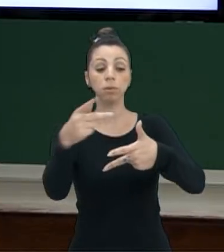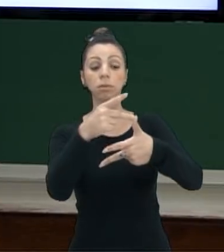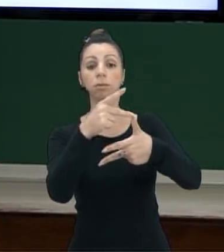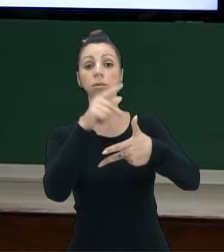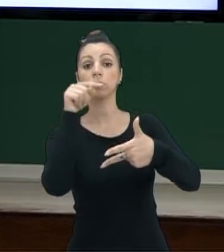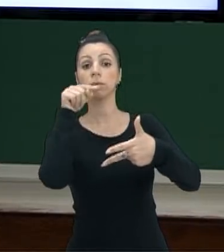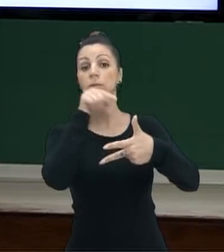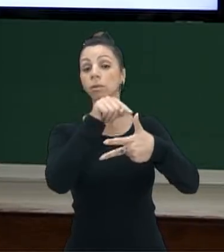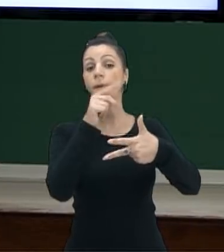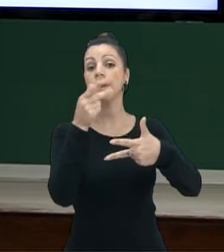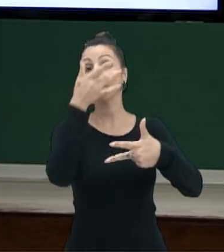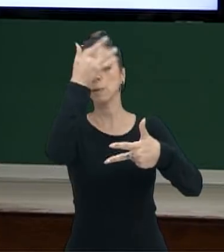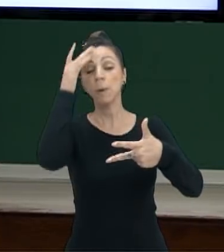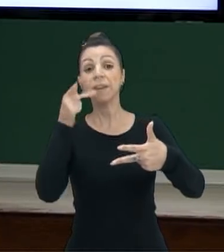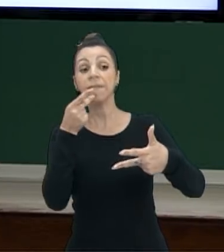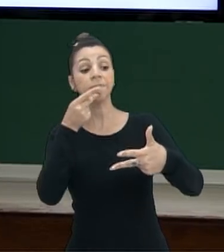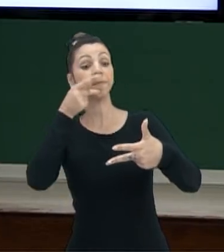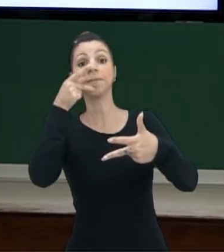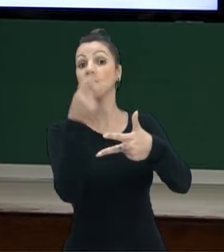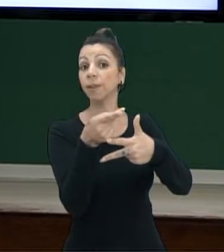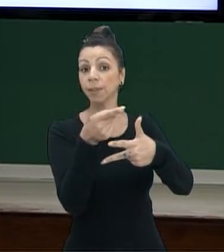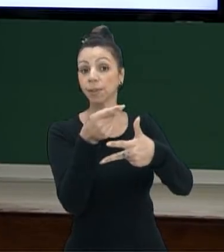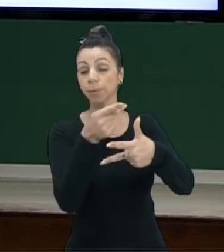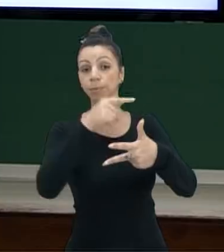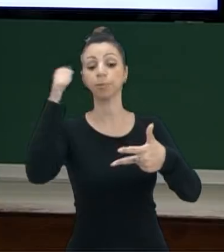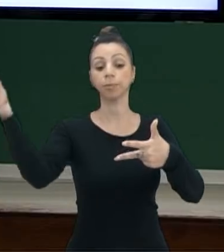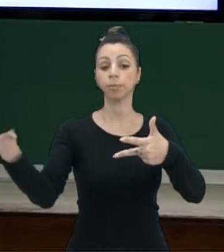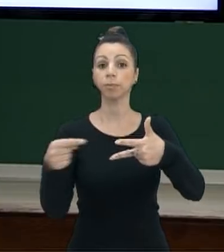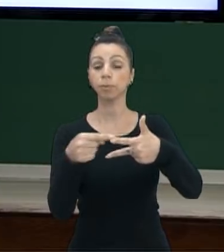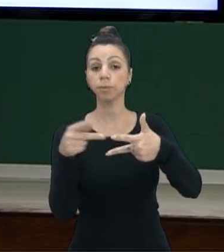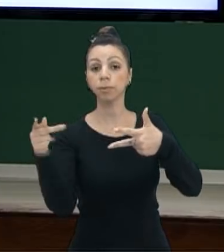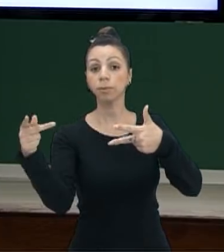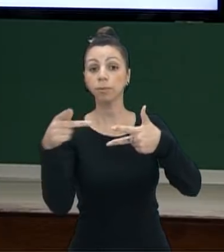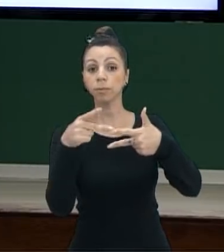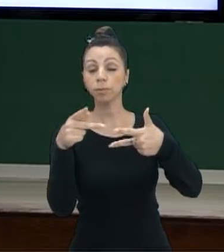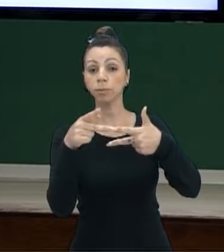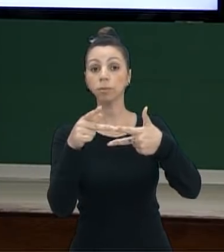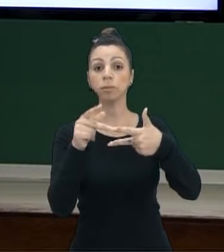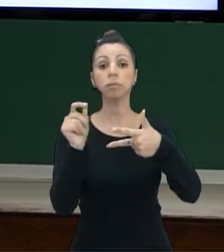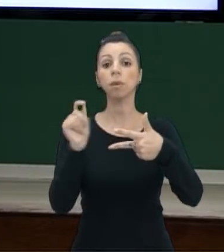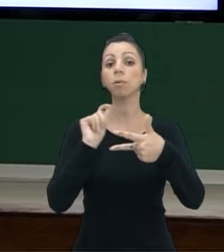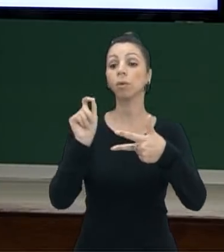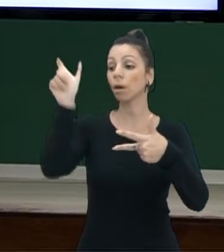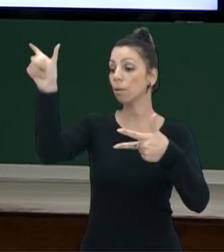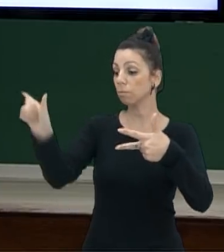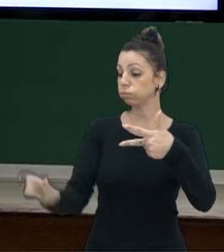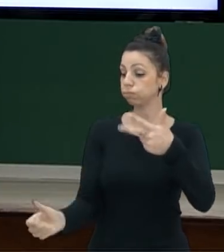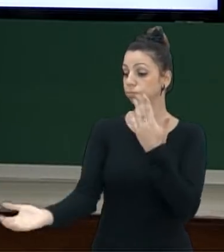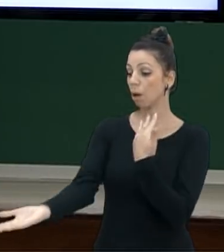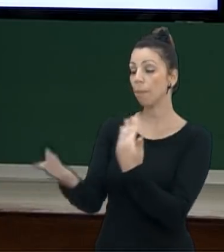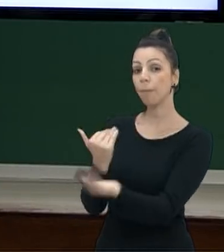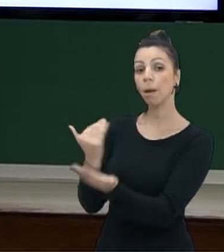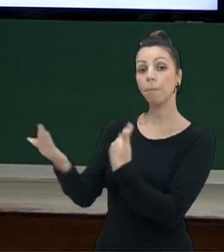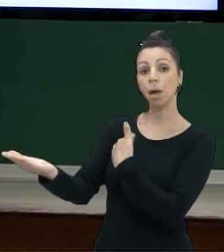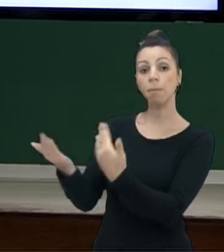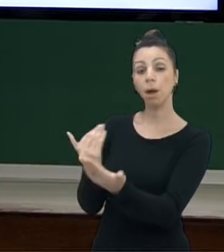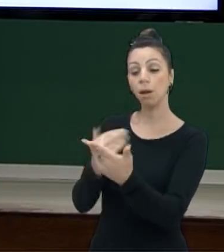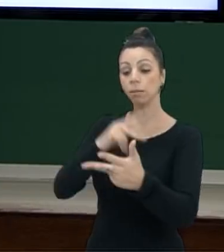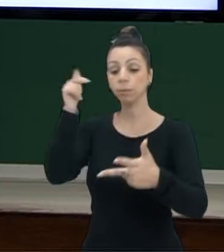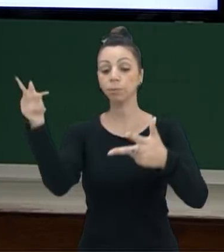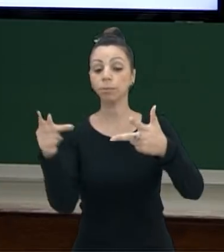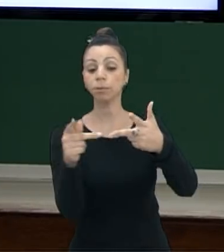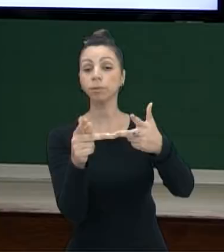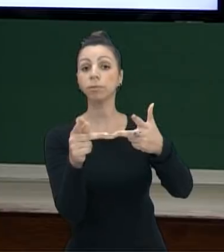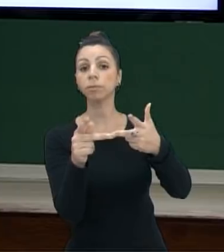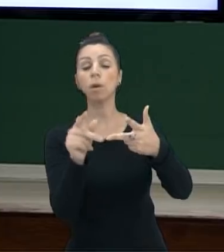quem fala, né? A segunda pessoa é com quem se fala. E a terceira pessoa é